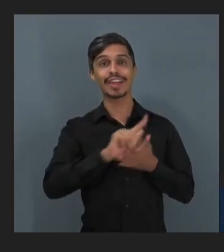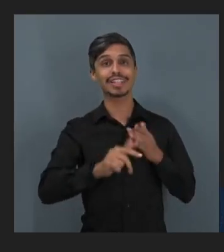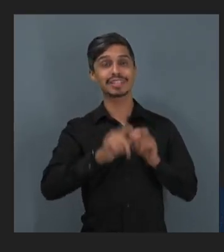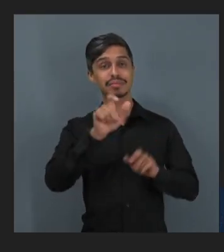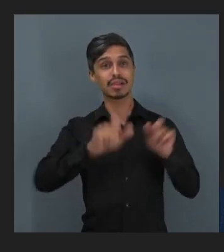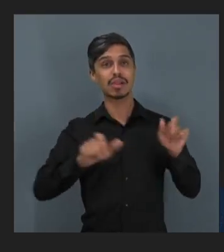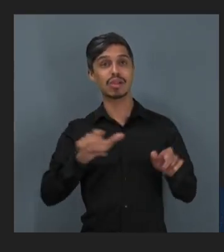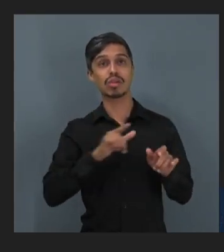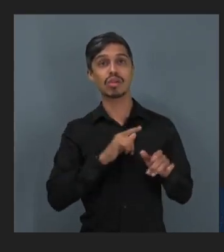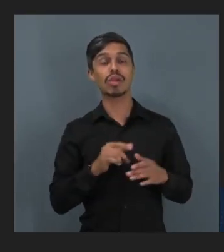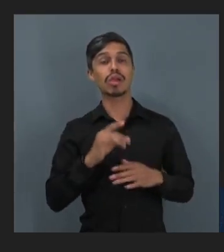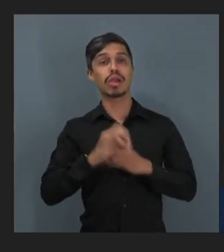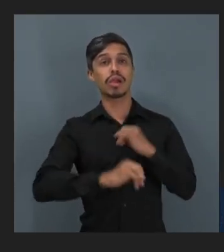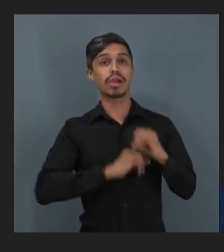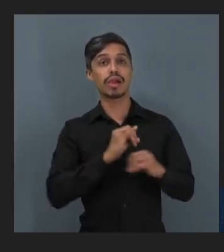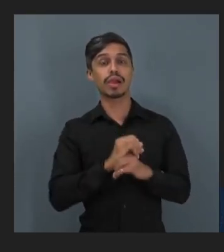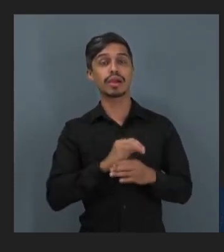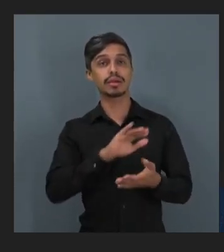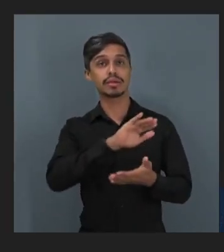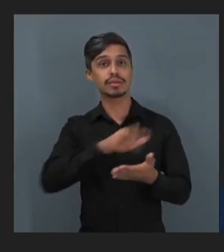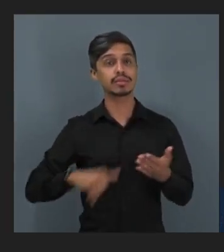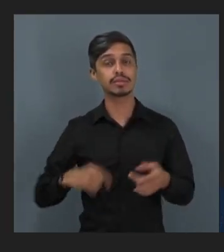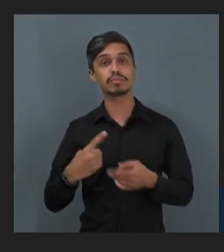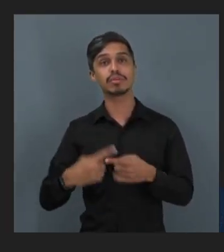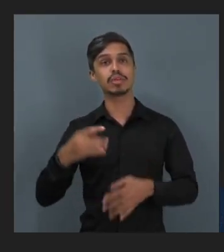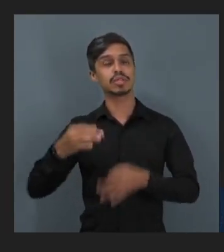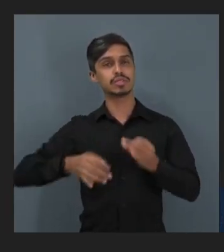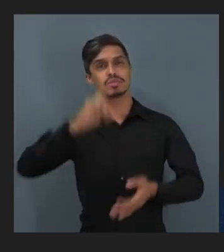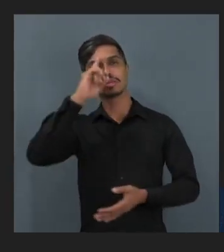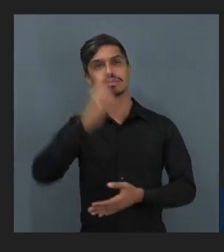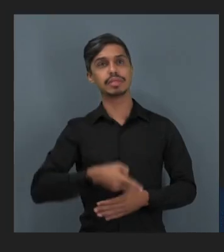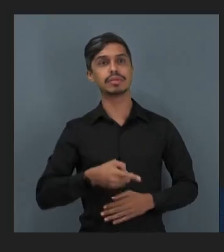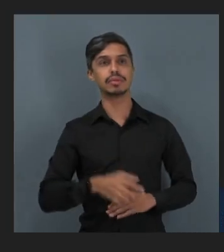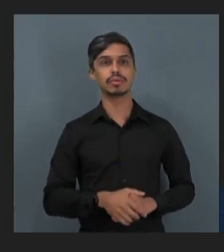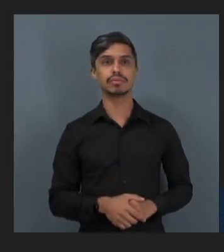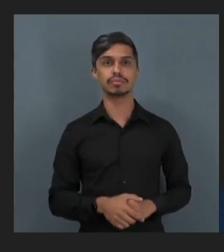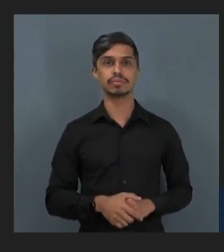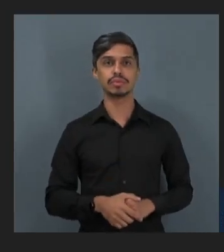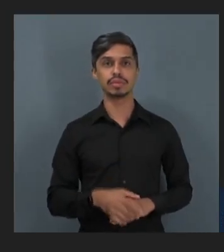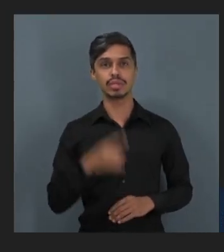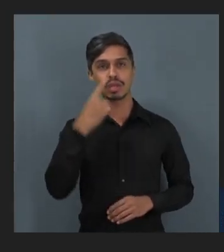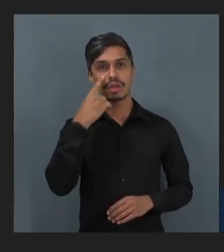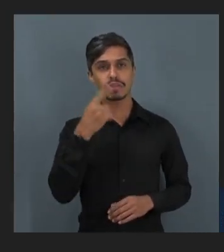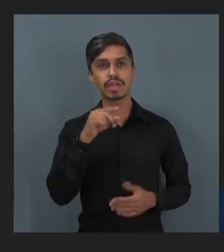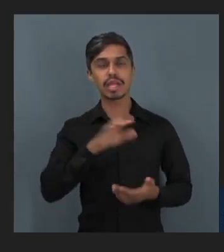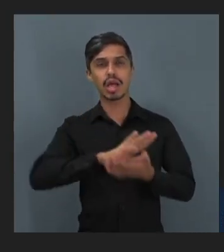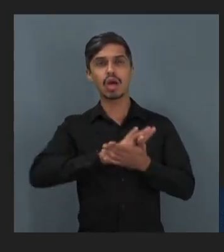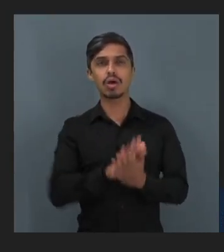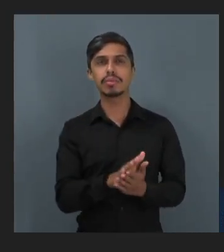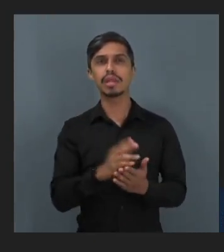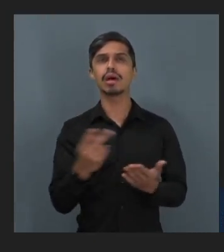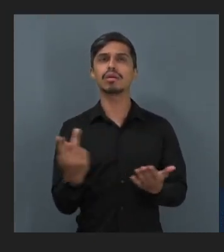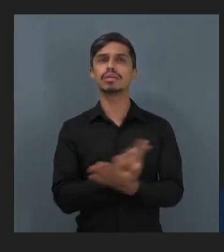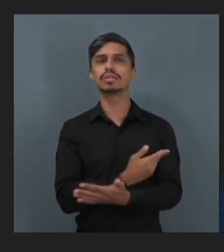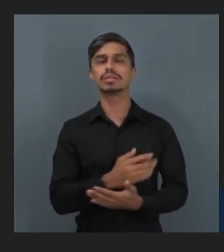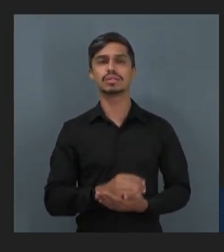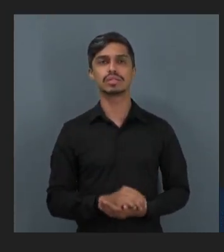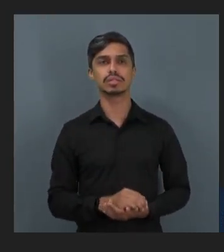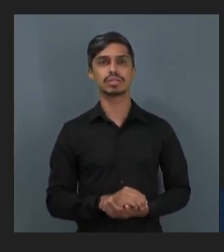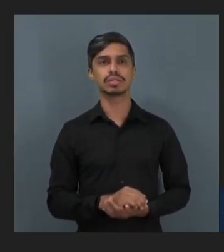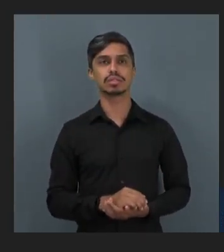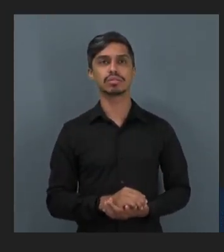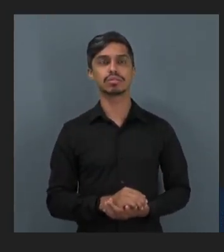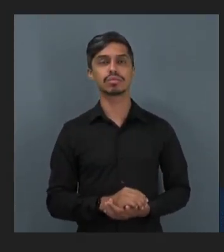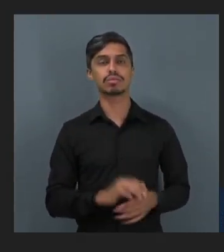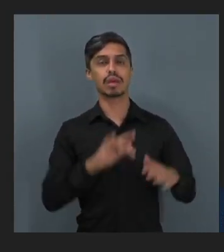rede social derrubada por ordem judicial. Veja a humilhação que aconteceu com a Rede